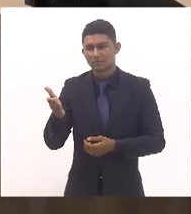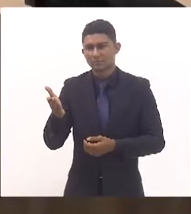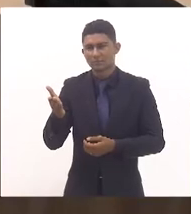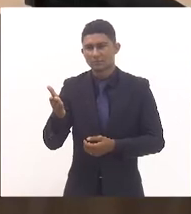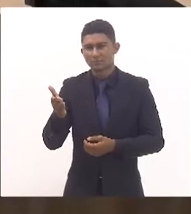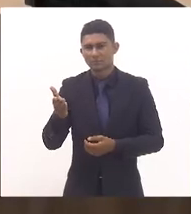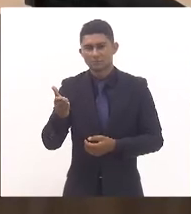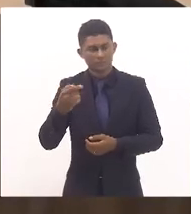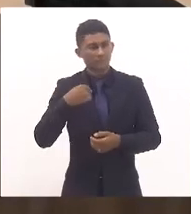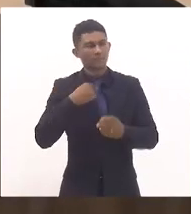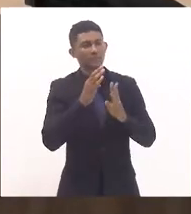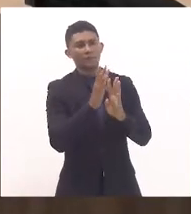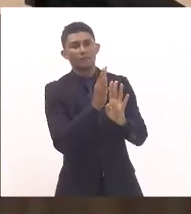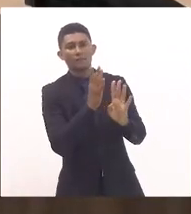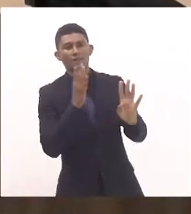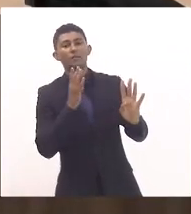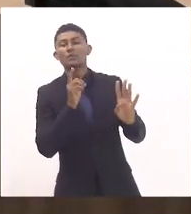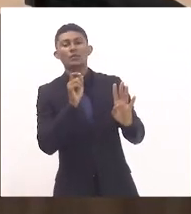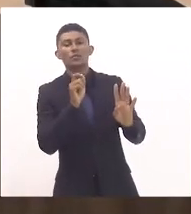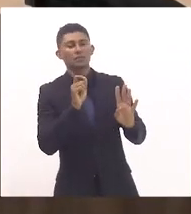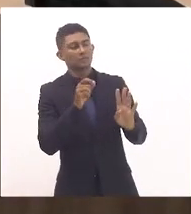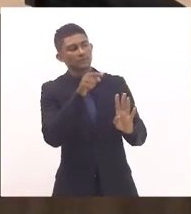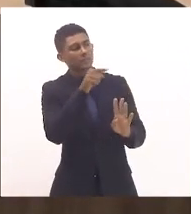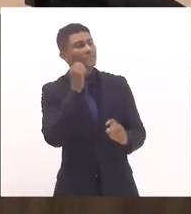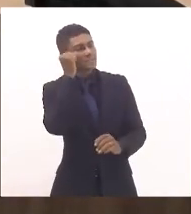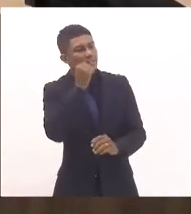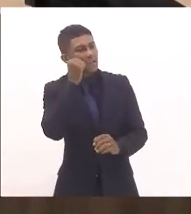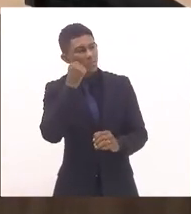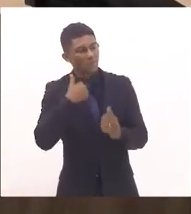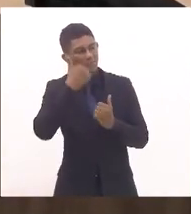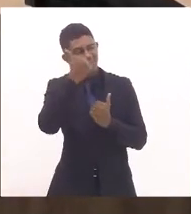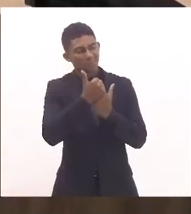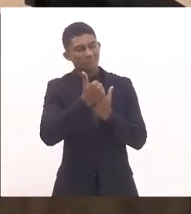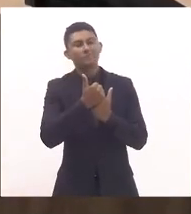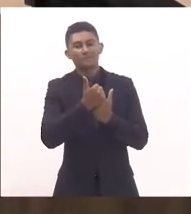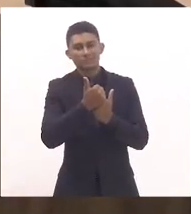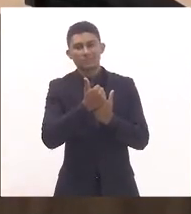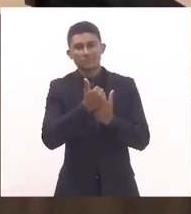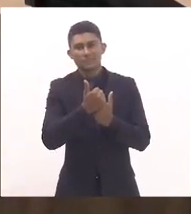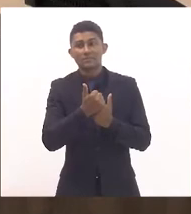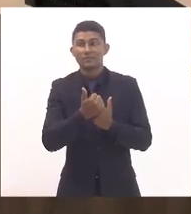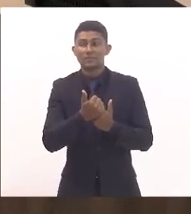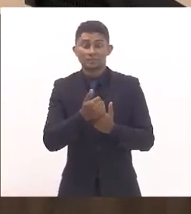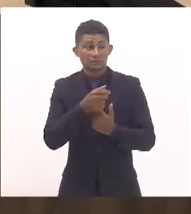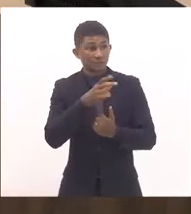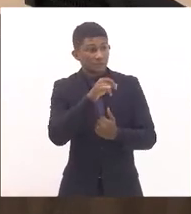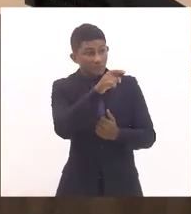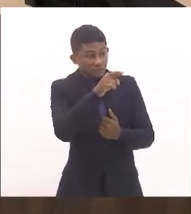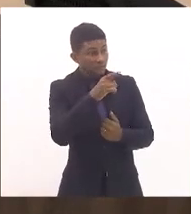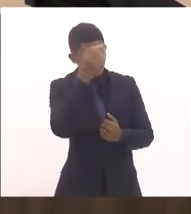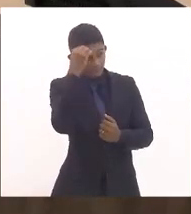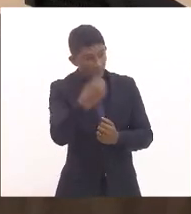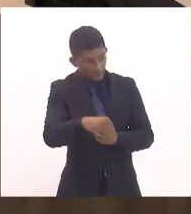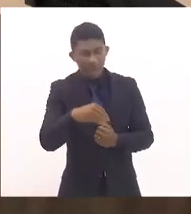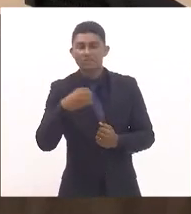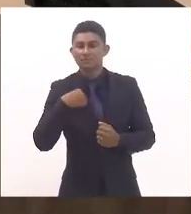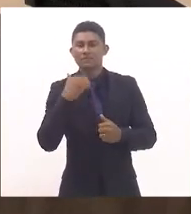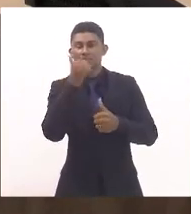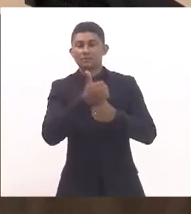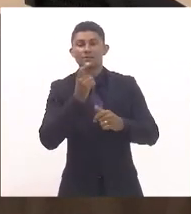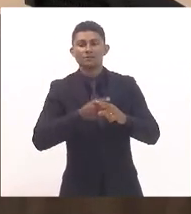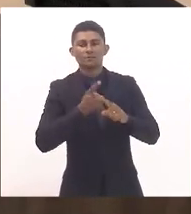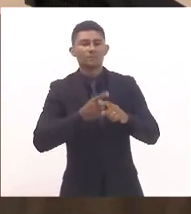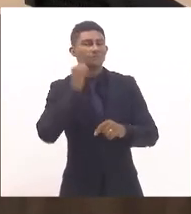Verdade que eu estou na fila para ser suplente do nobre senador, é fato. Renuncio no outro dia, não tem derrota, porque essa é uma